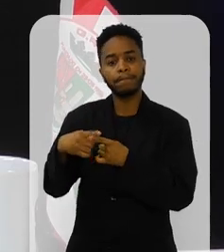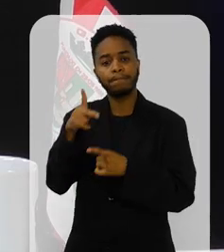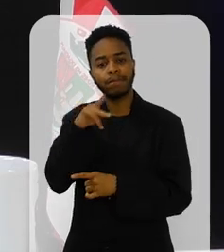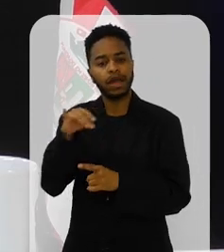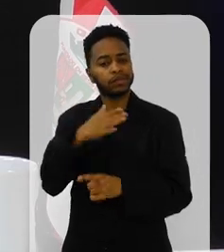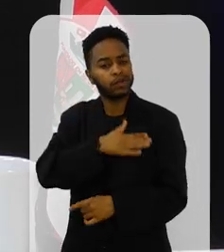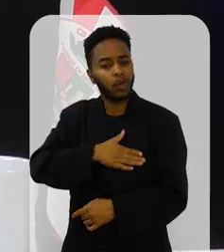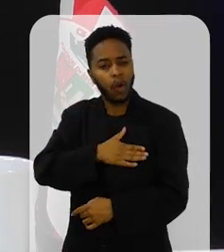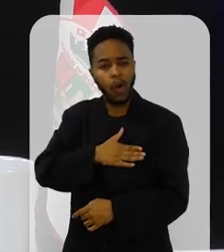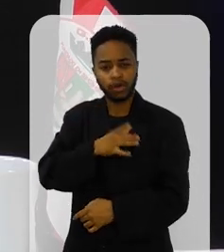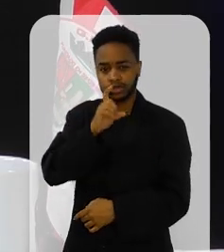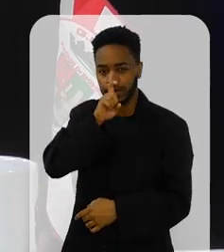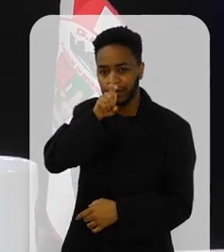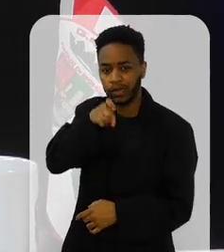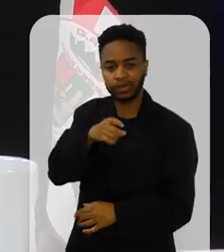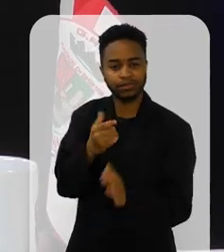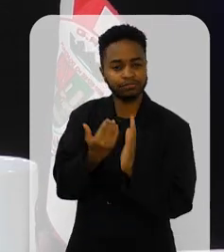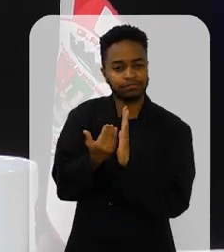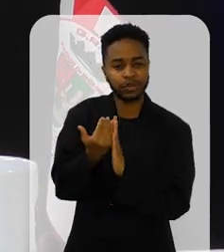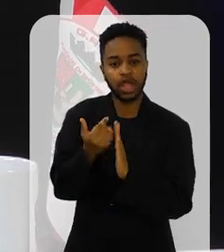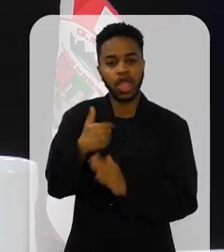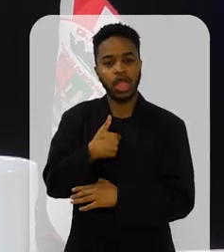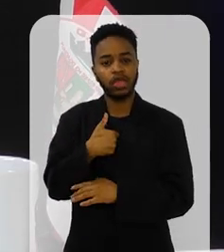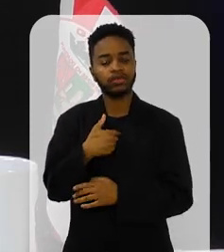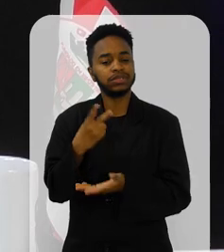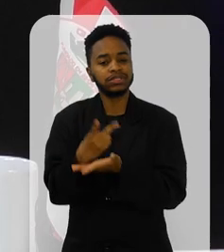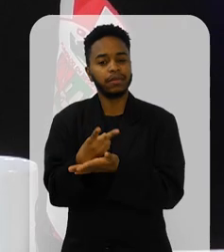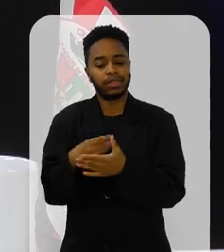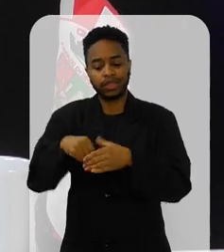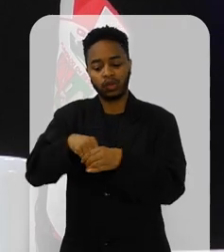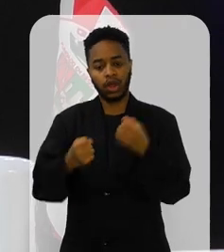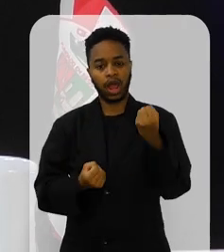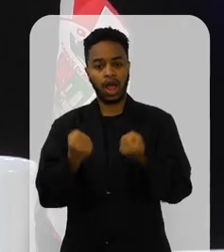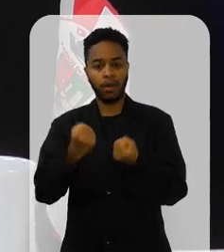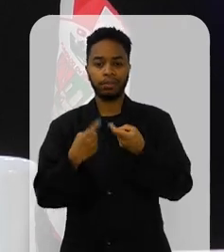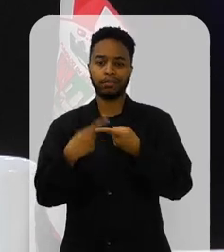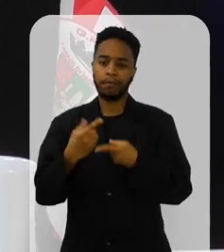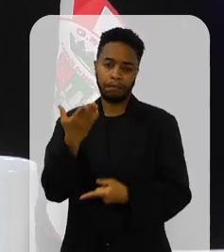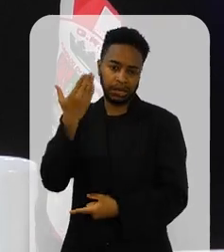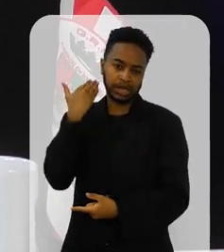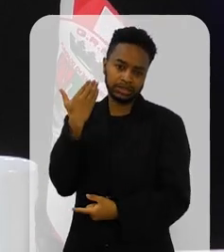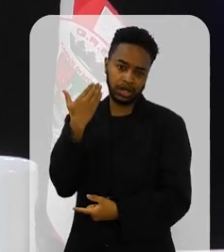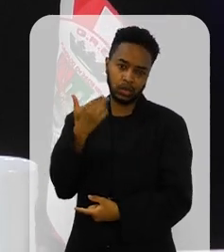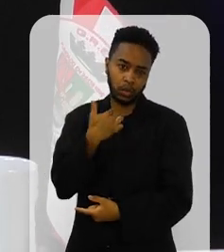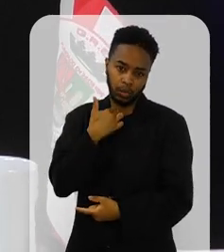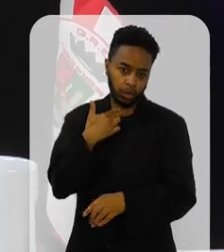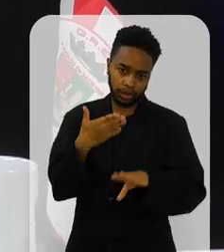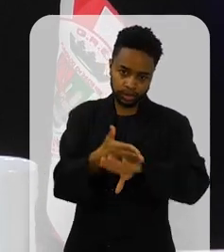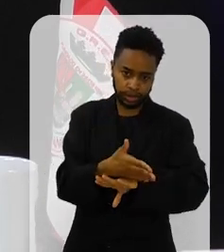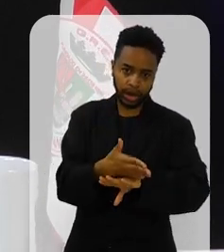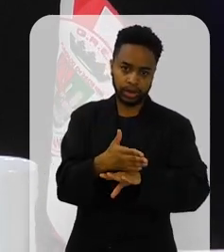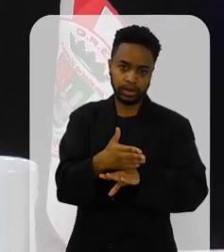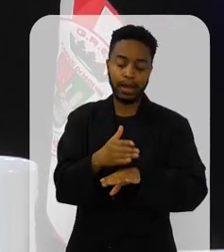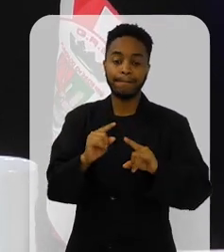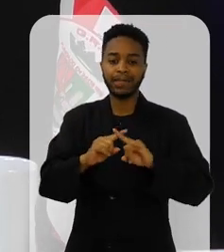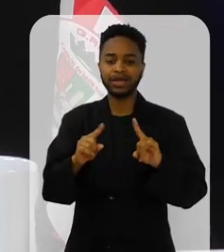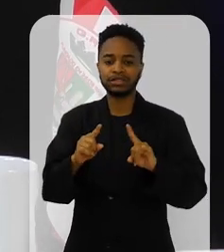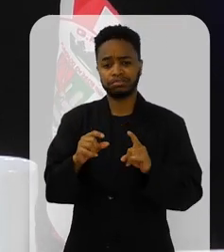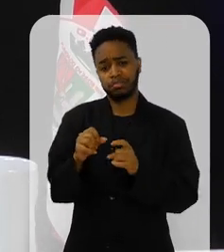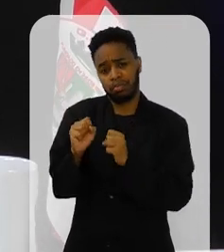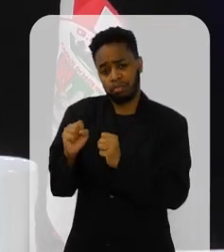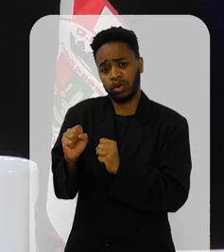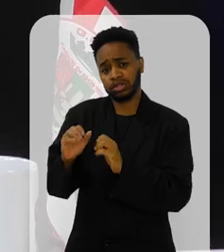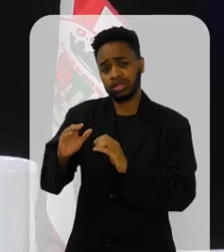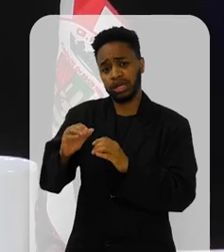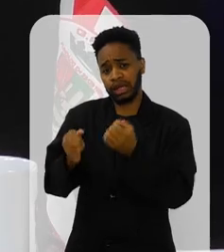era portelense doente. Eu ia para Portela e ficava dentro do carro. Naquele tempo que eu não podia entrar, mas... E podia deixar uma